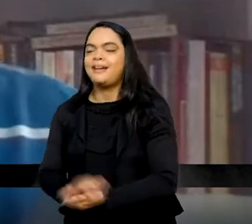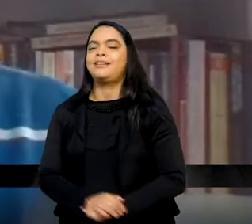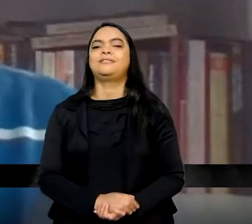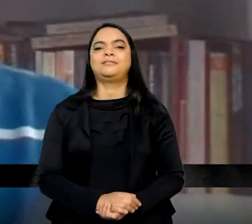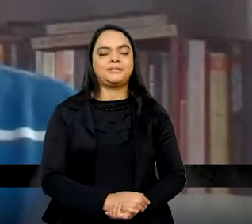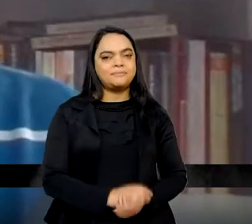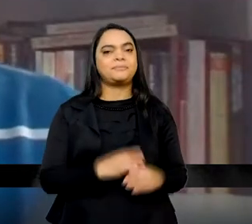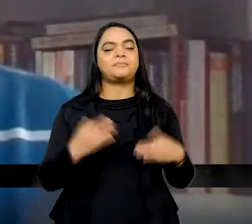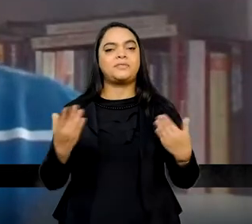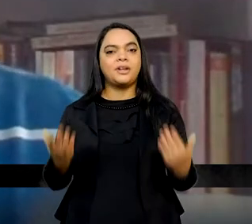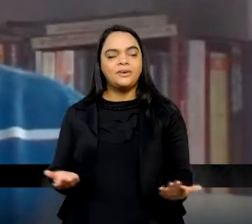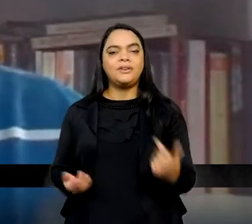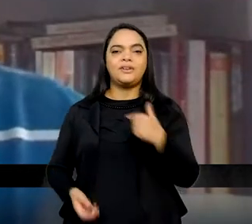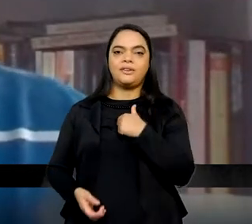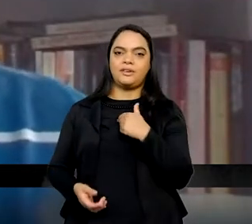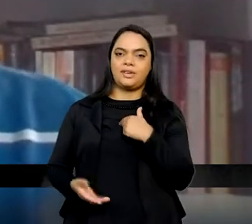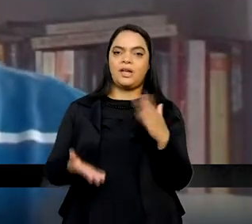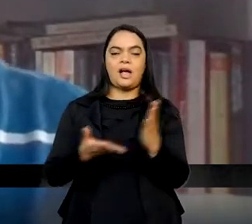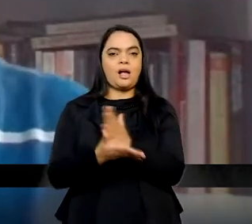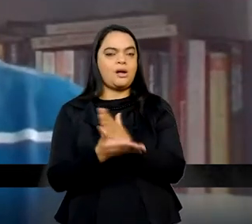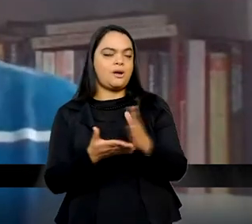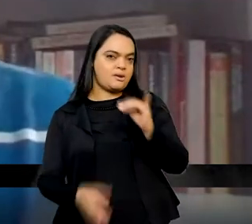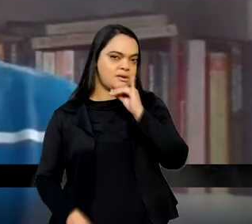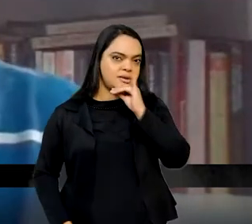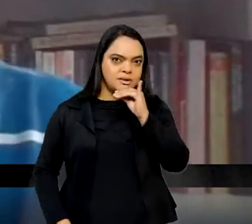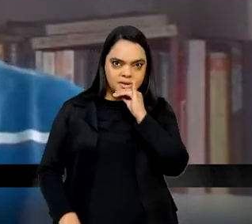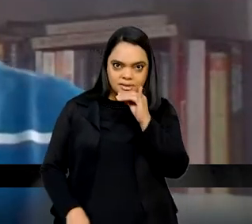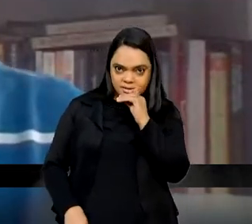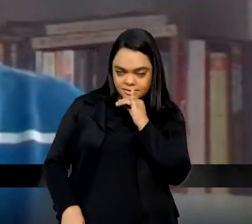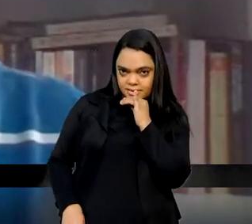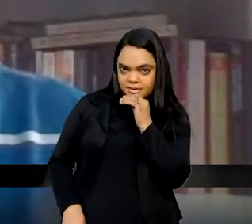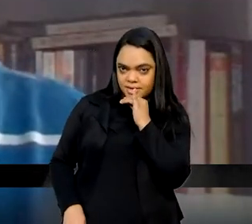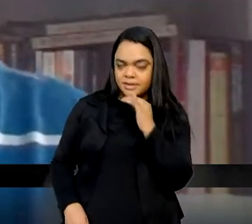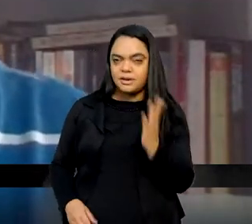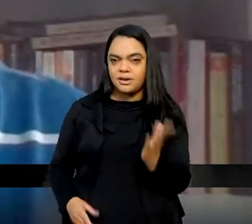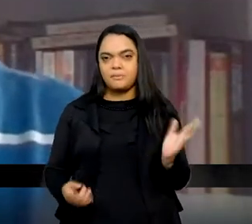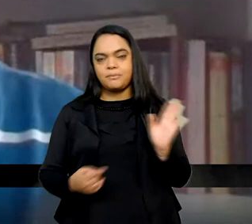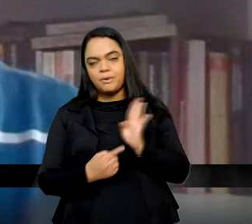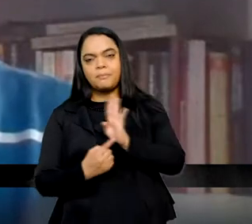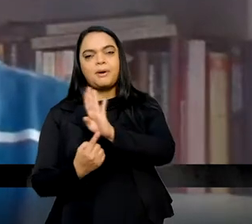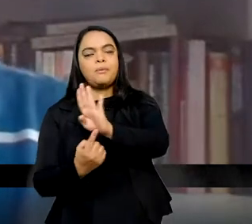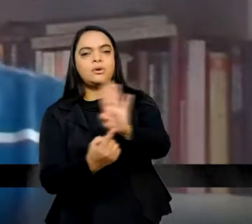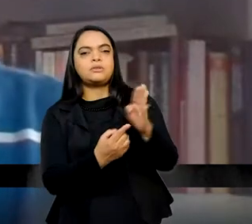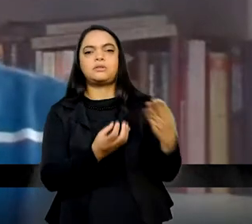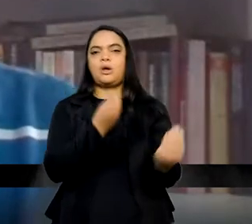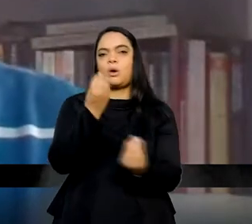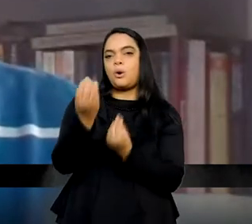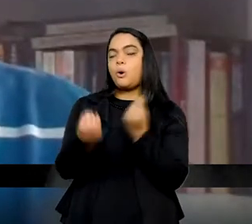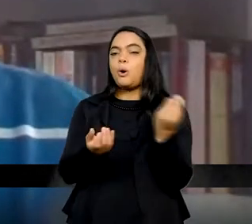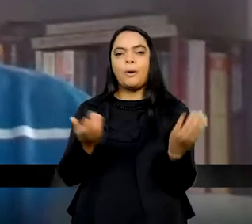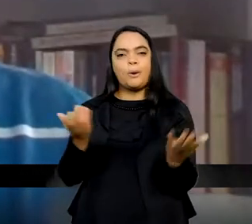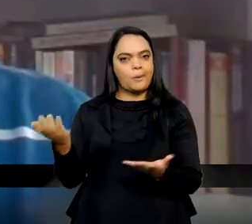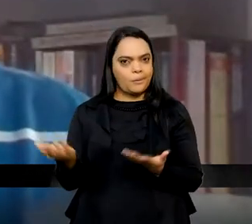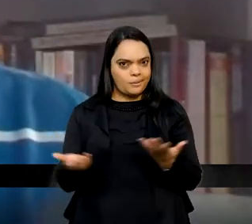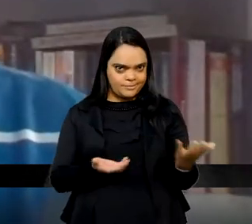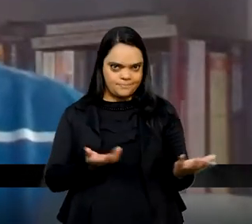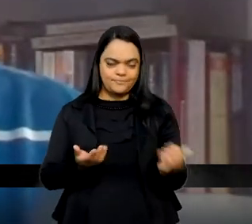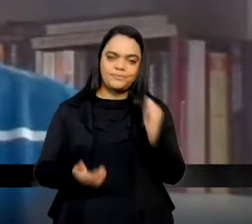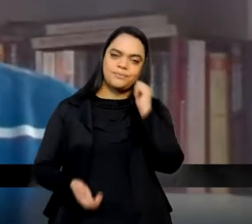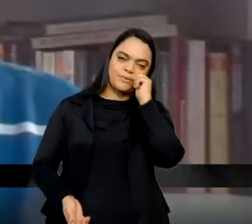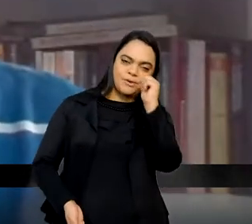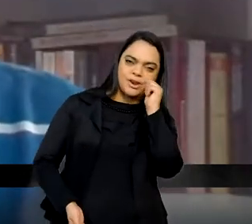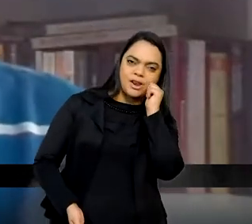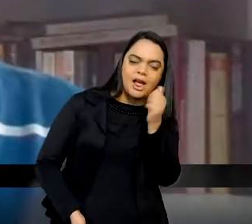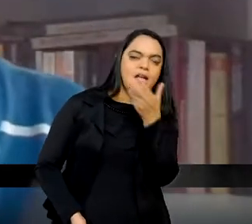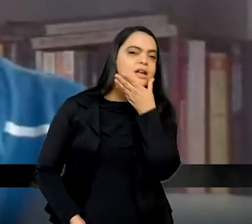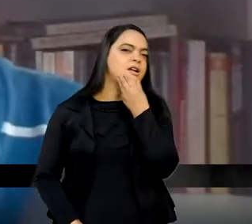né? Então, eu trouxe assim, alguns exemplos no arquivo Tramarino, mostrando como esses homens, essas